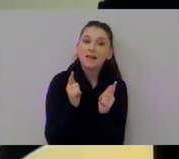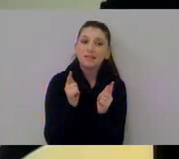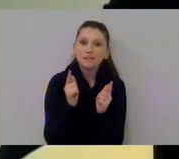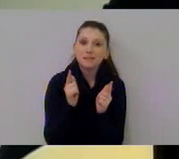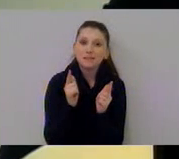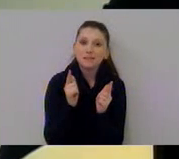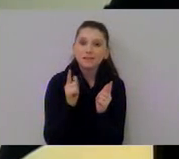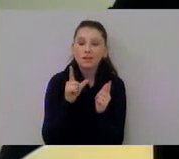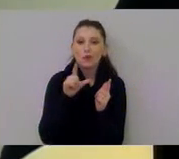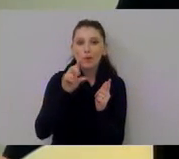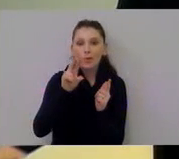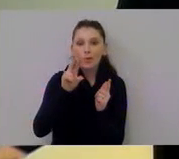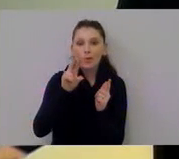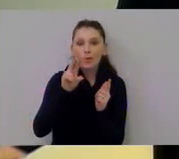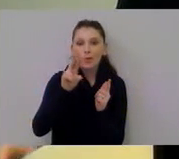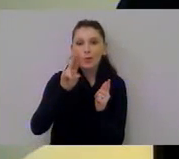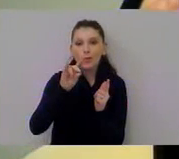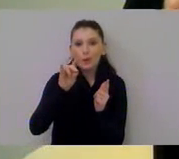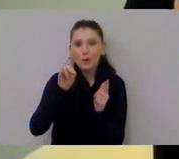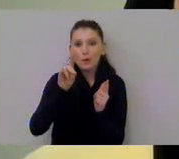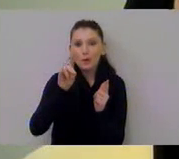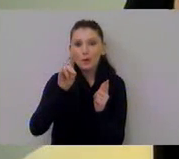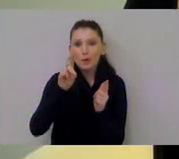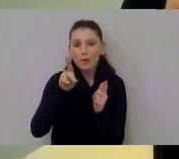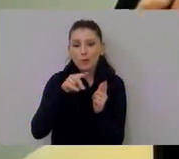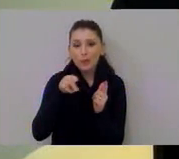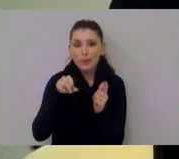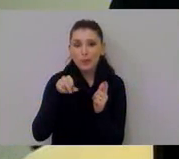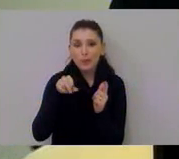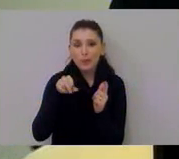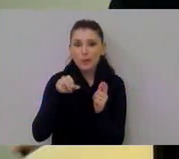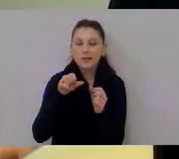no trabalho dele, na